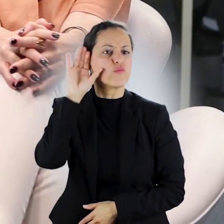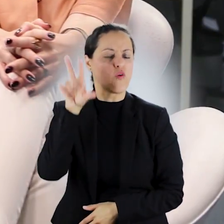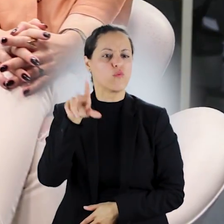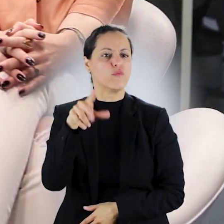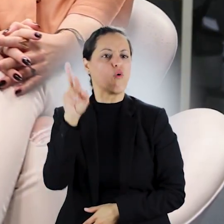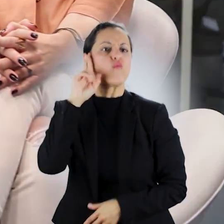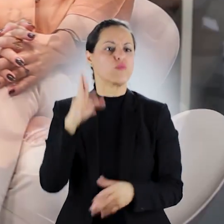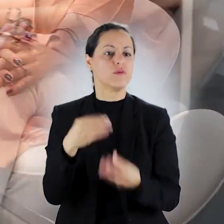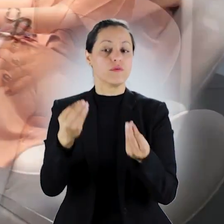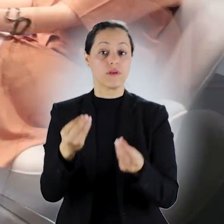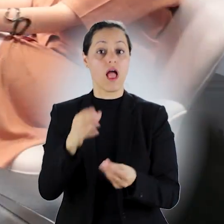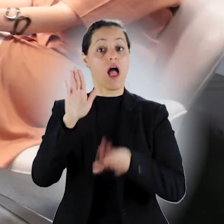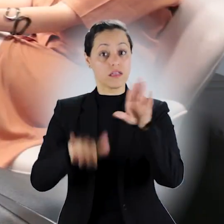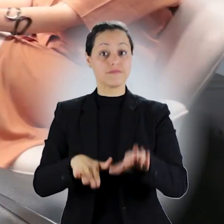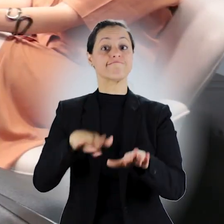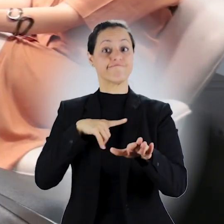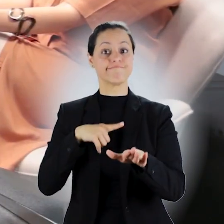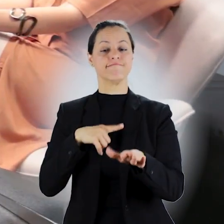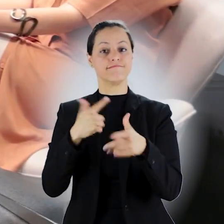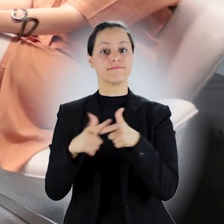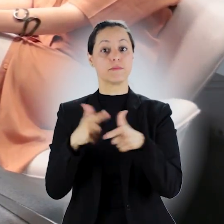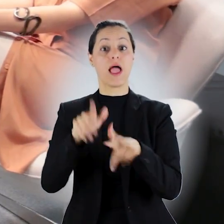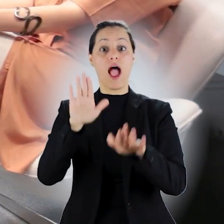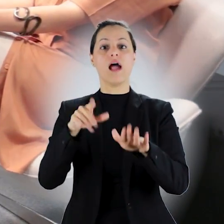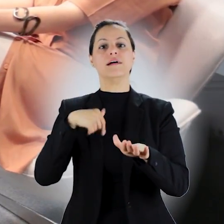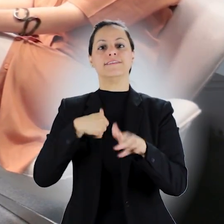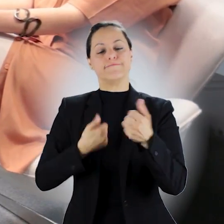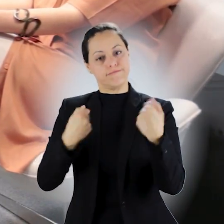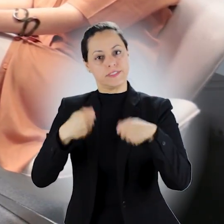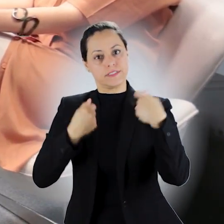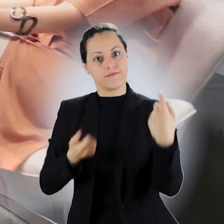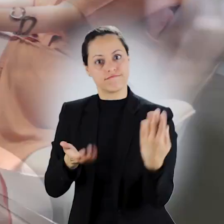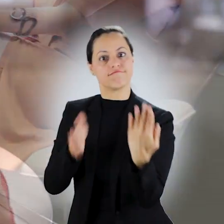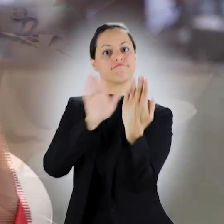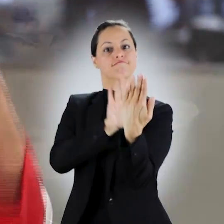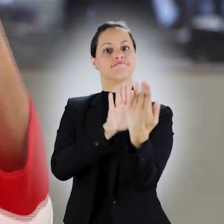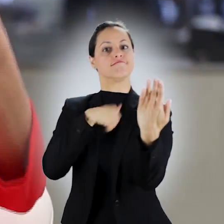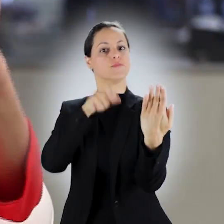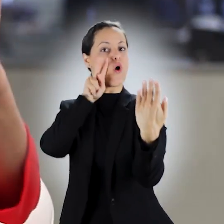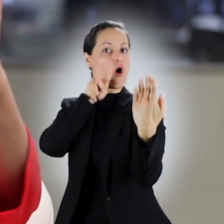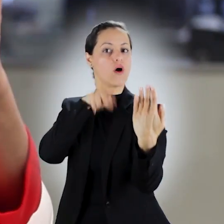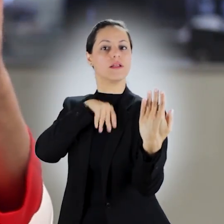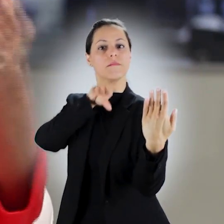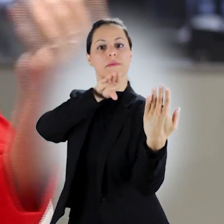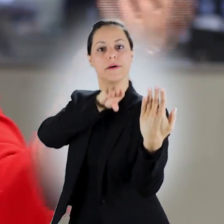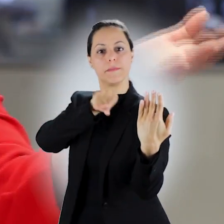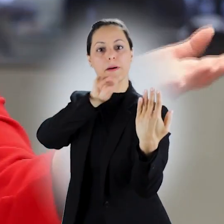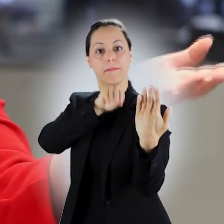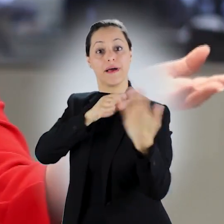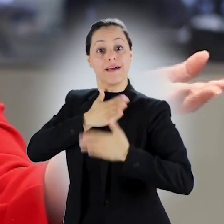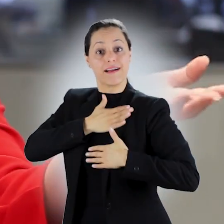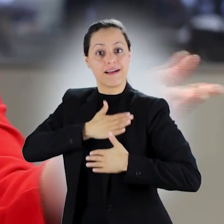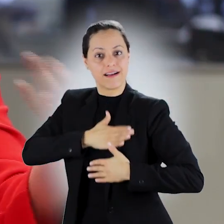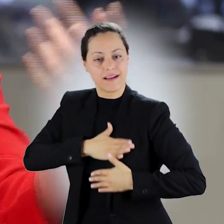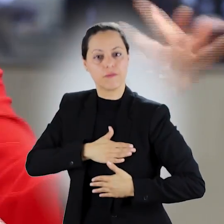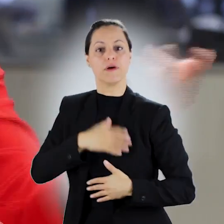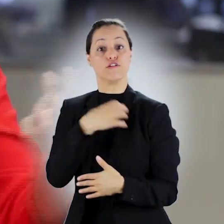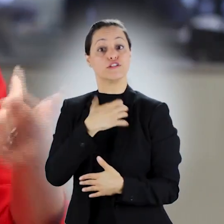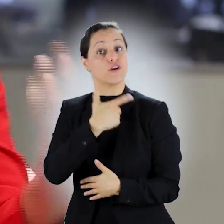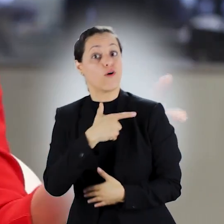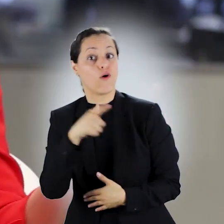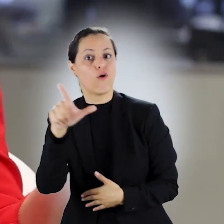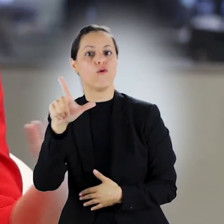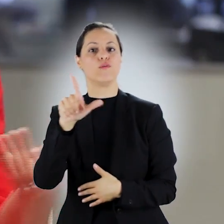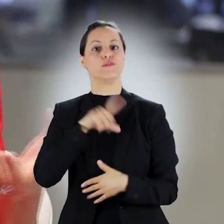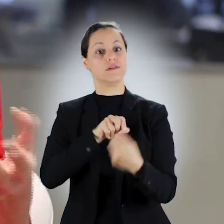é surdo de fato, e você precisa falar mais articuladamente, você precisa falar nos olhos daquela pessoa pra ela saber que tá falando com ela, e não com uma outra